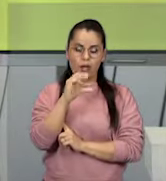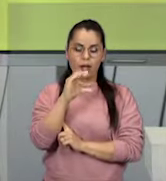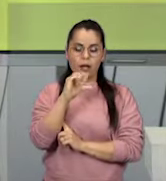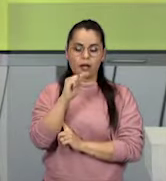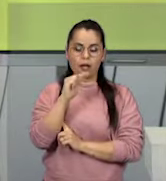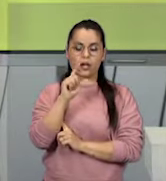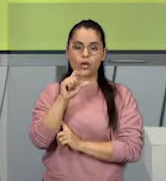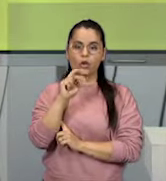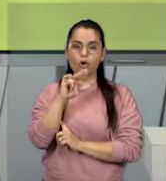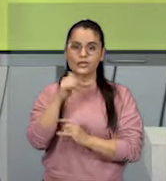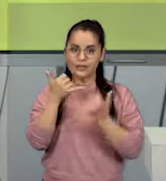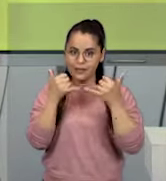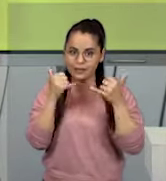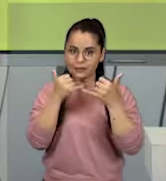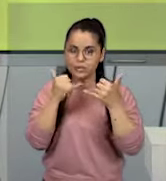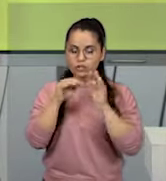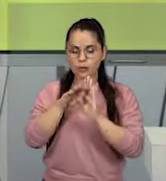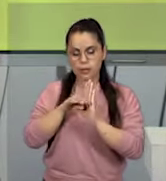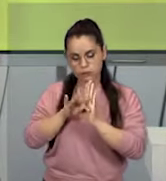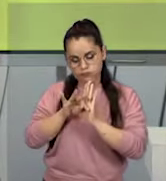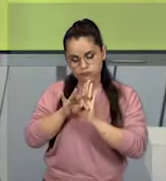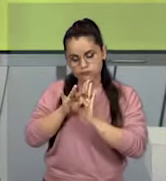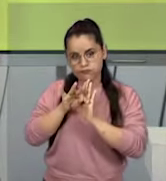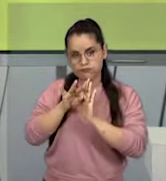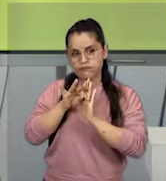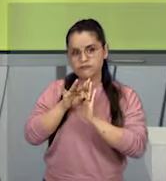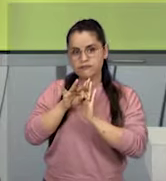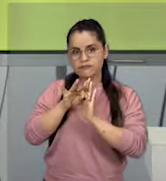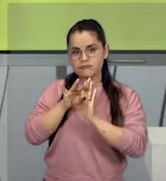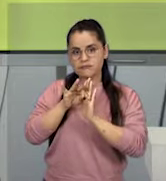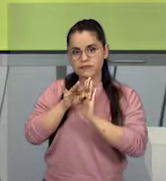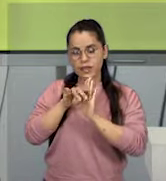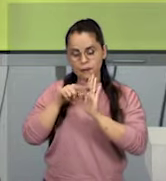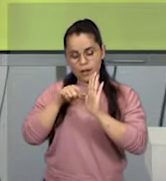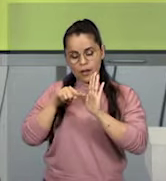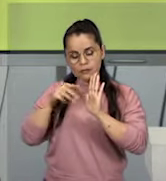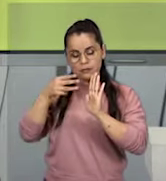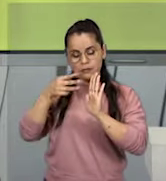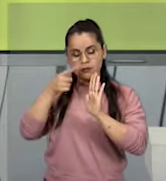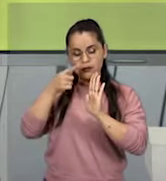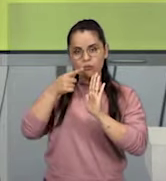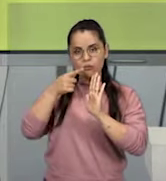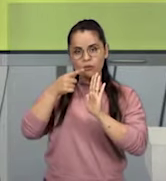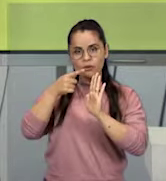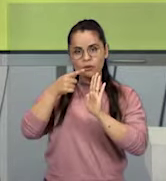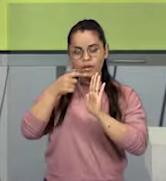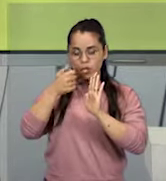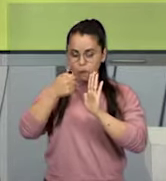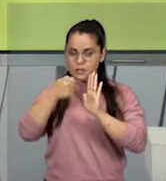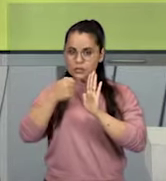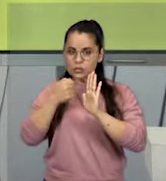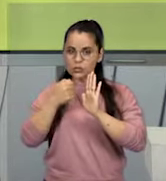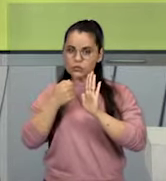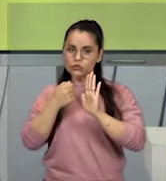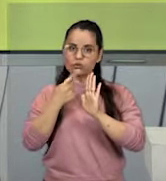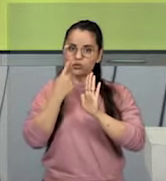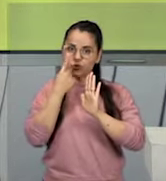para elevar em um grau é um grama de água é denominada caloria